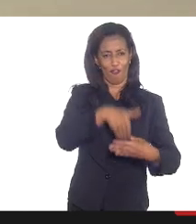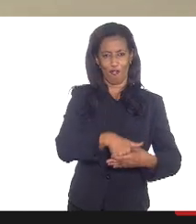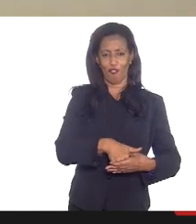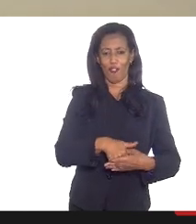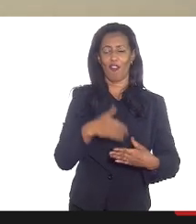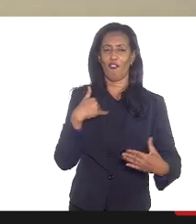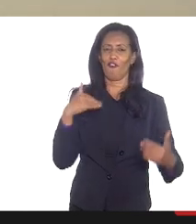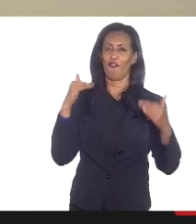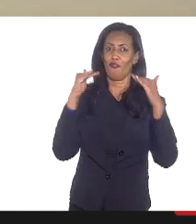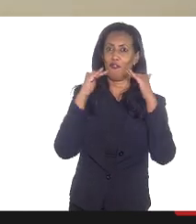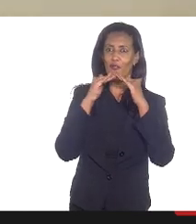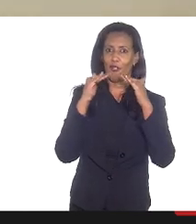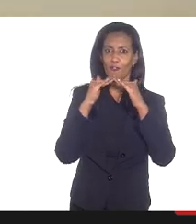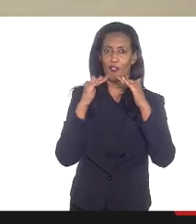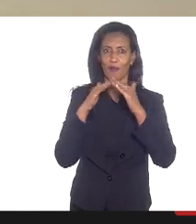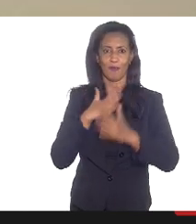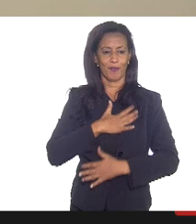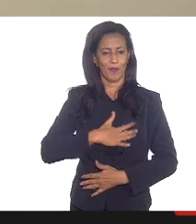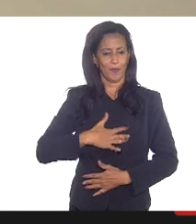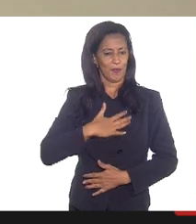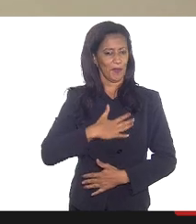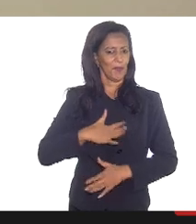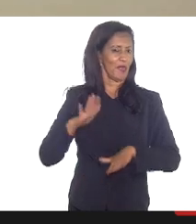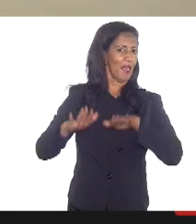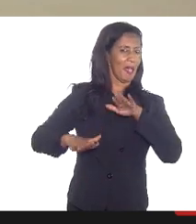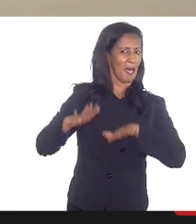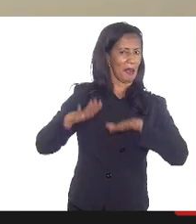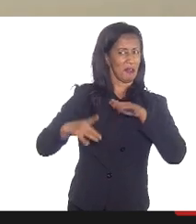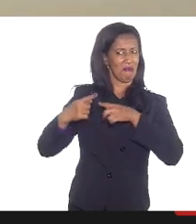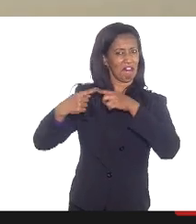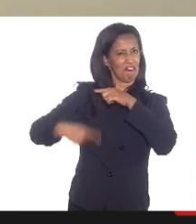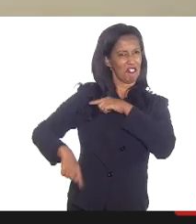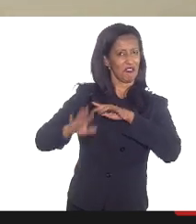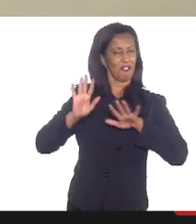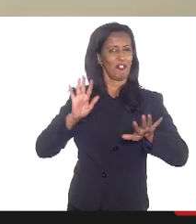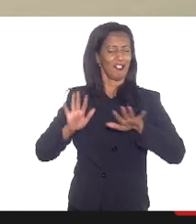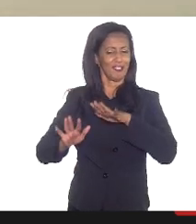vou votar favorável com muito prazer. Apesar da gente discordar aí